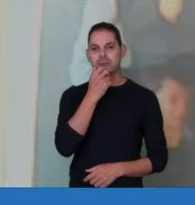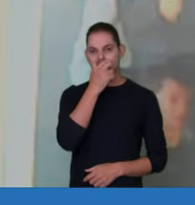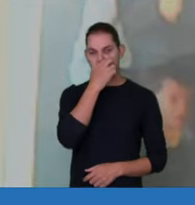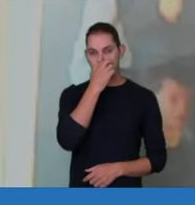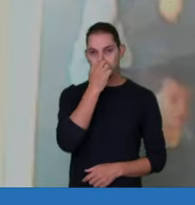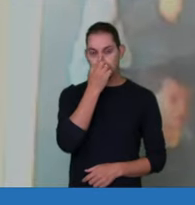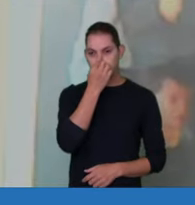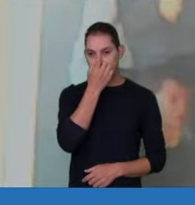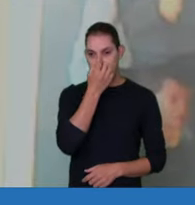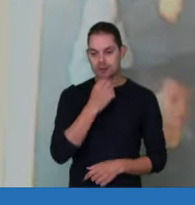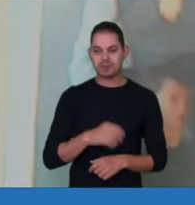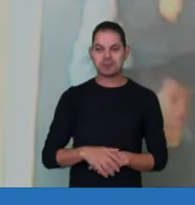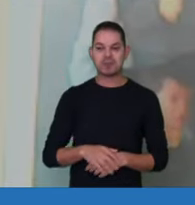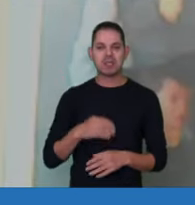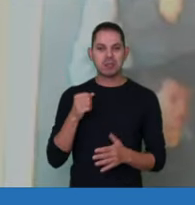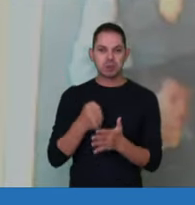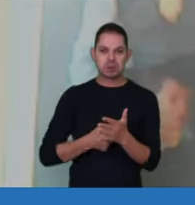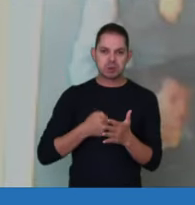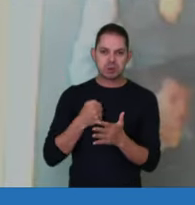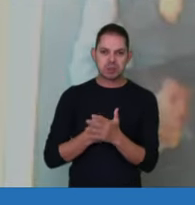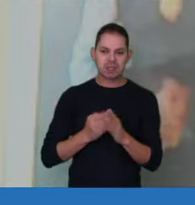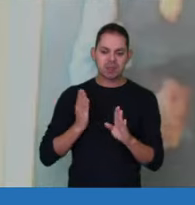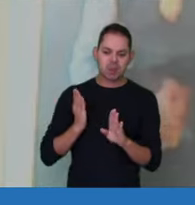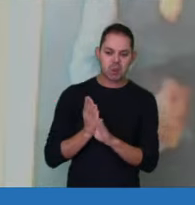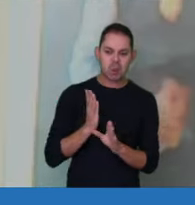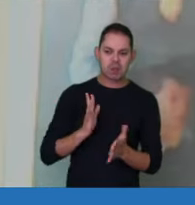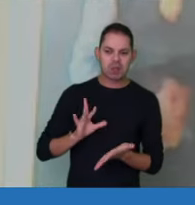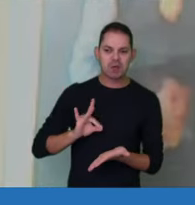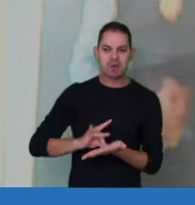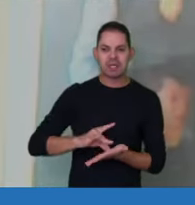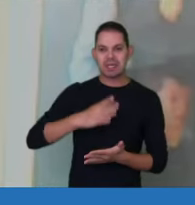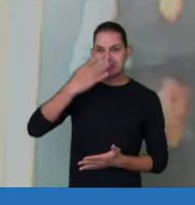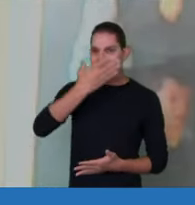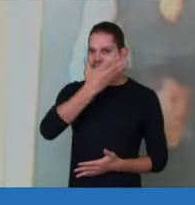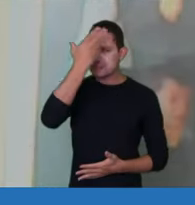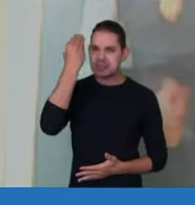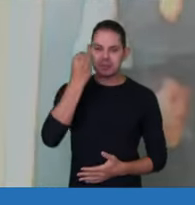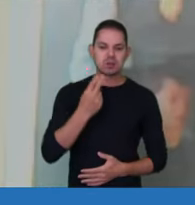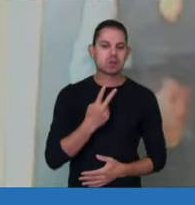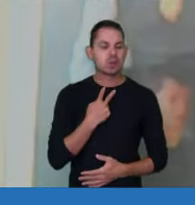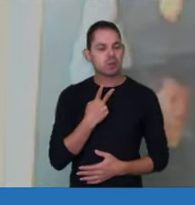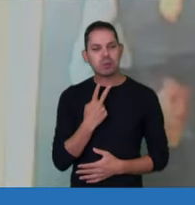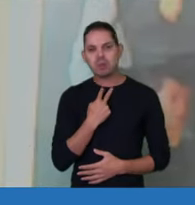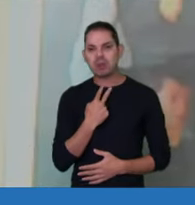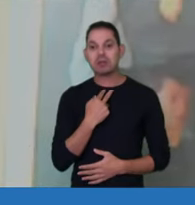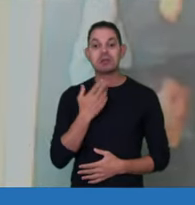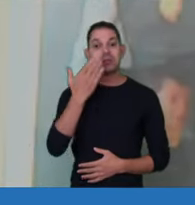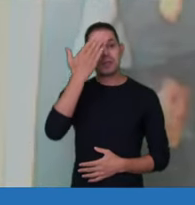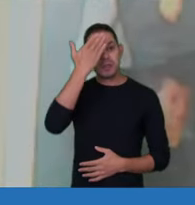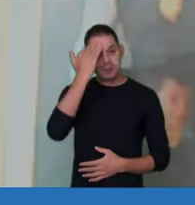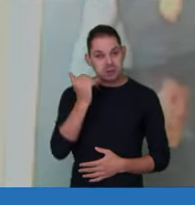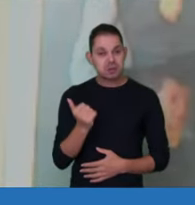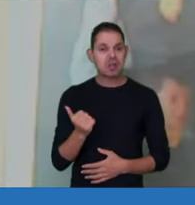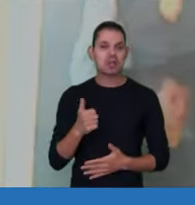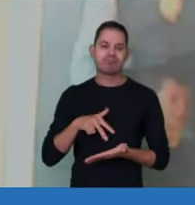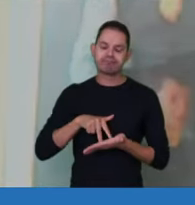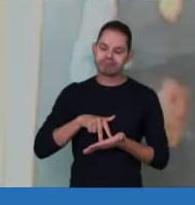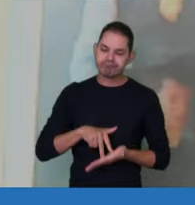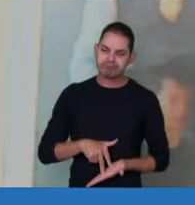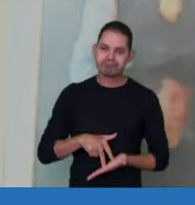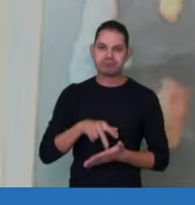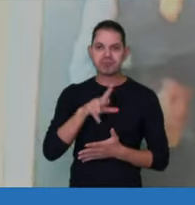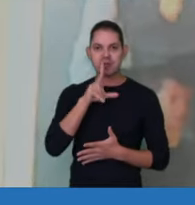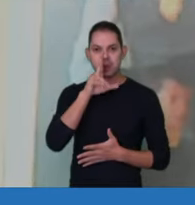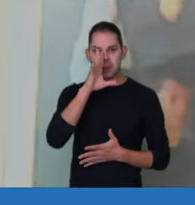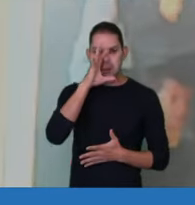a luta por verdade não pode ser esquecida. Eu sei que temos que nos manter firmes, eu sei que